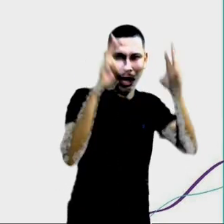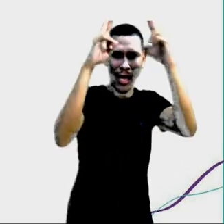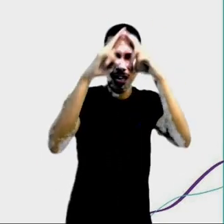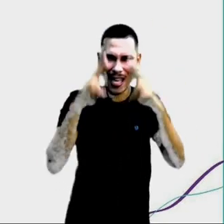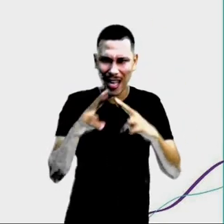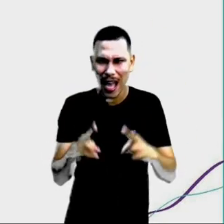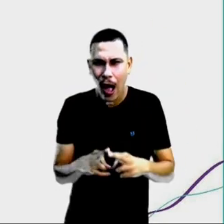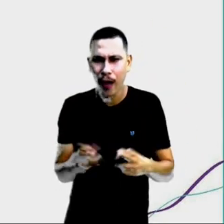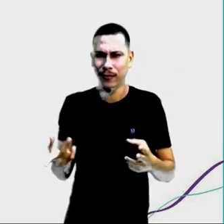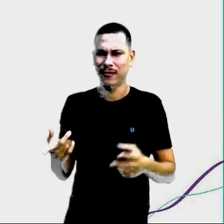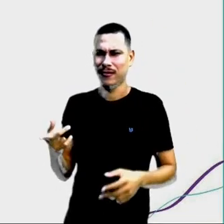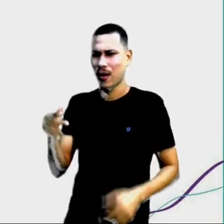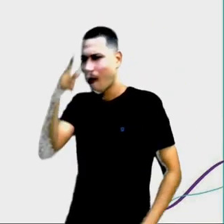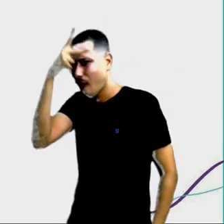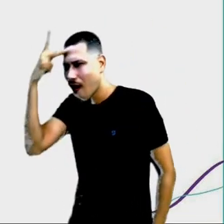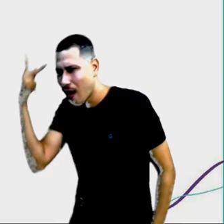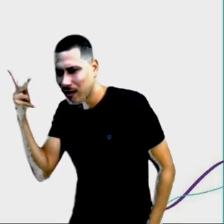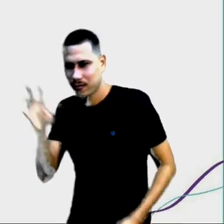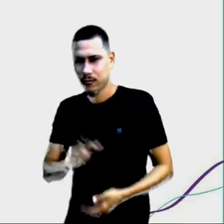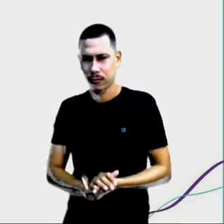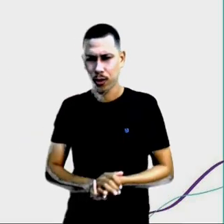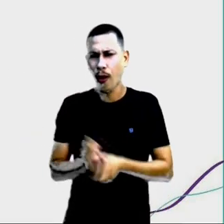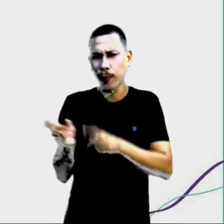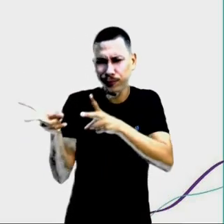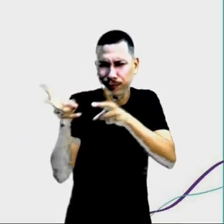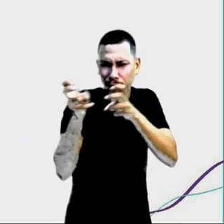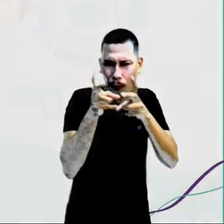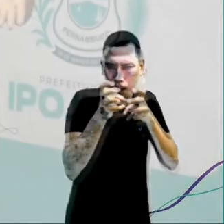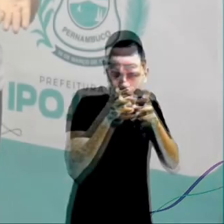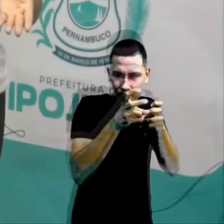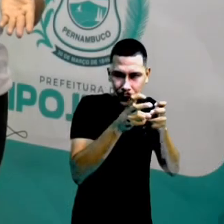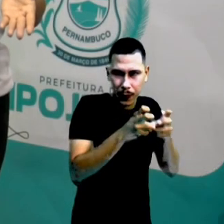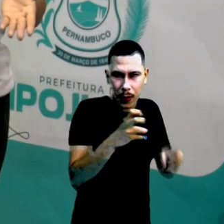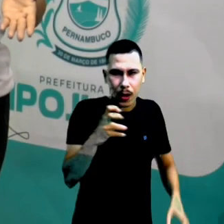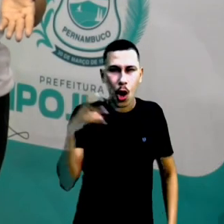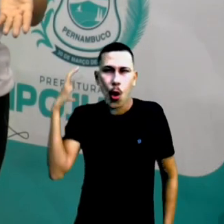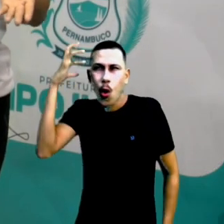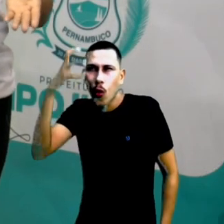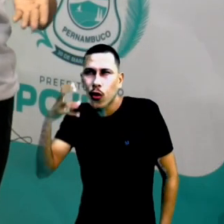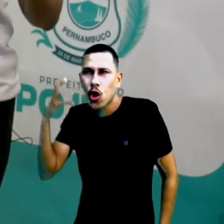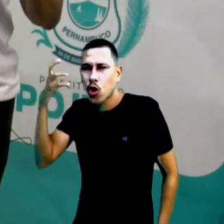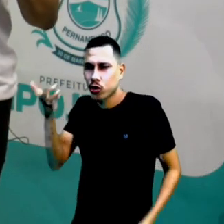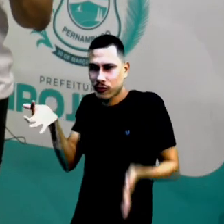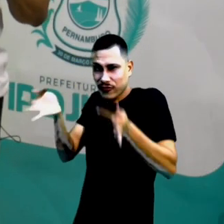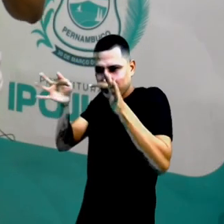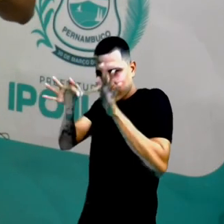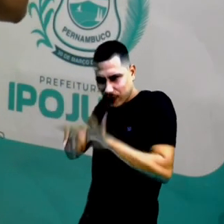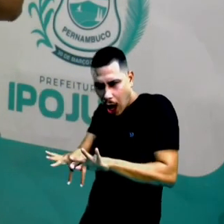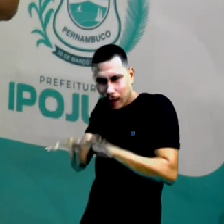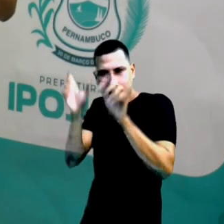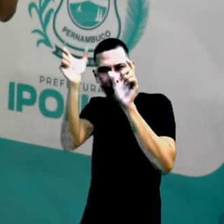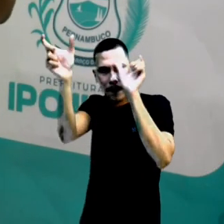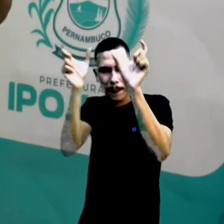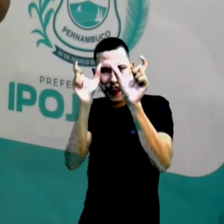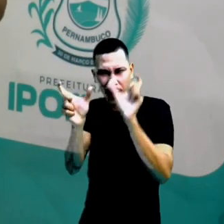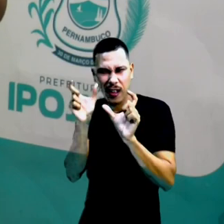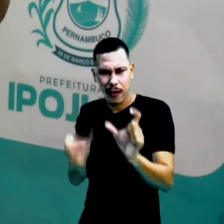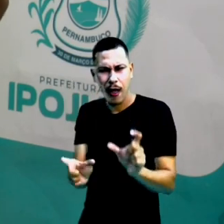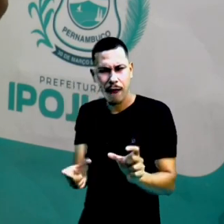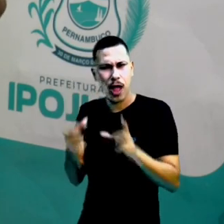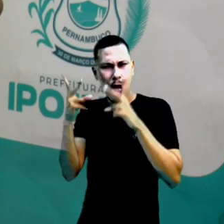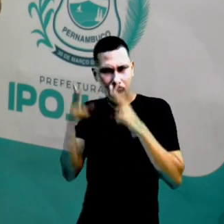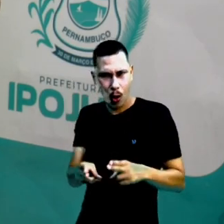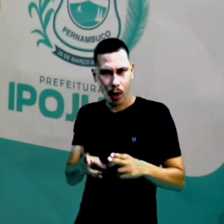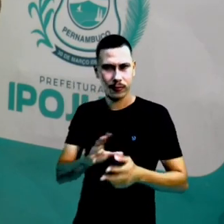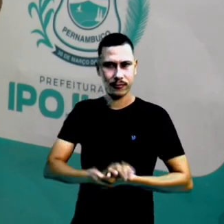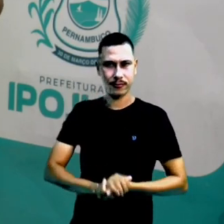gente. Vocês observaram o som final das palavras, que são iguais? Então,